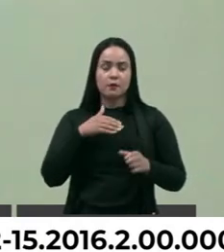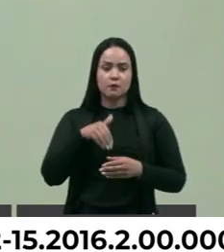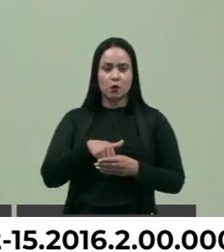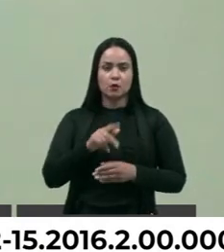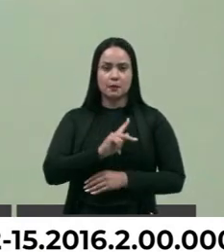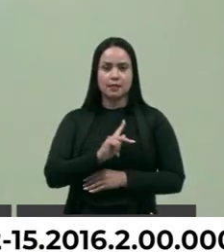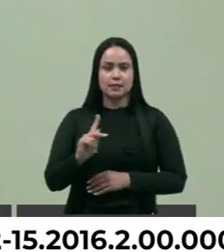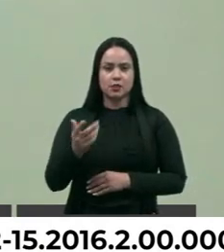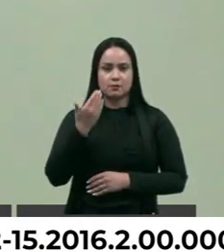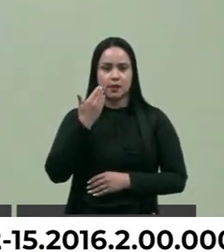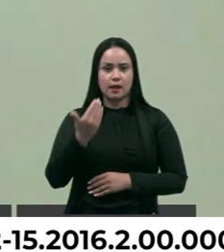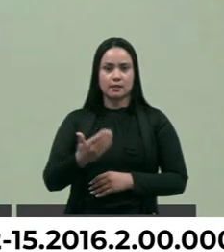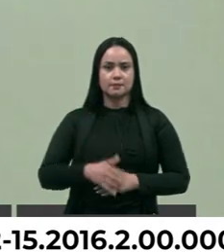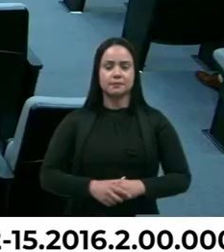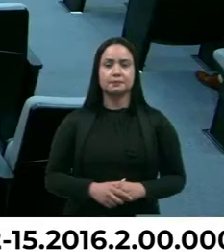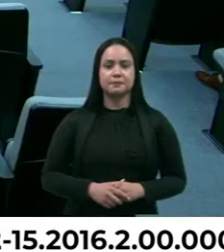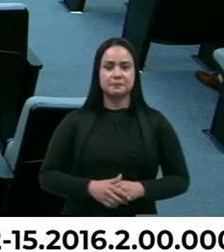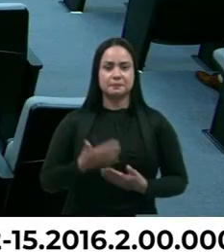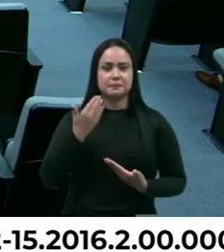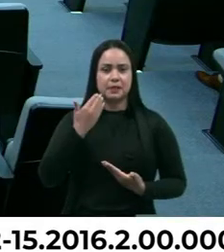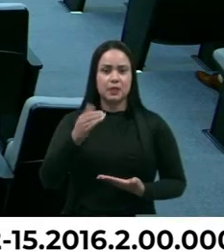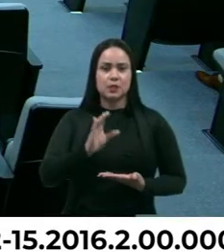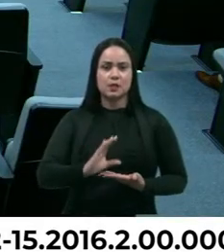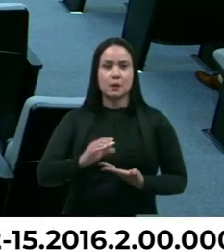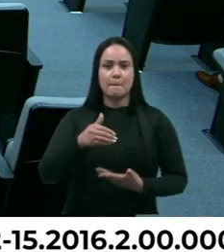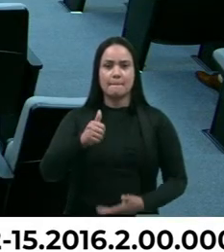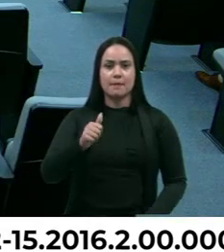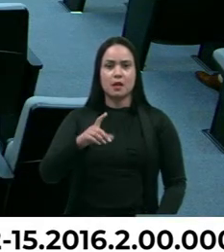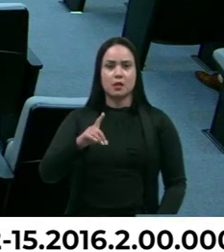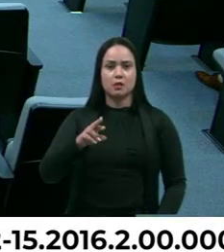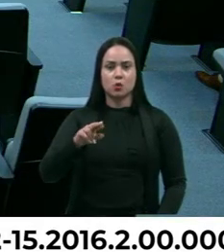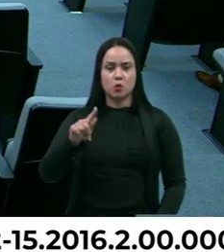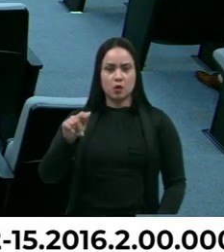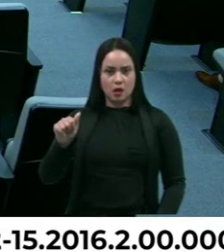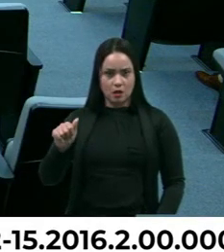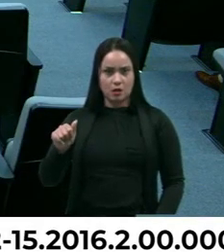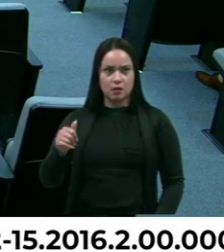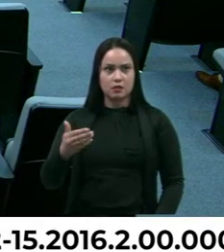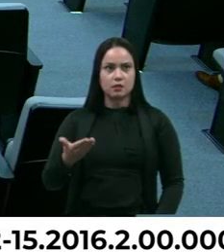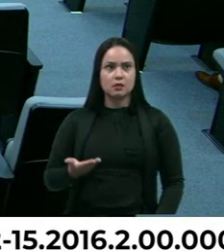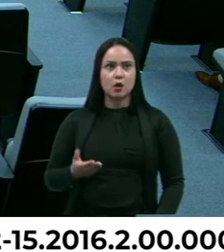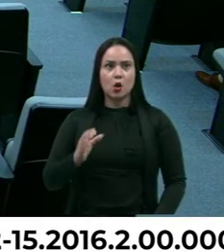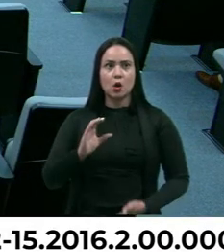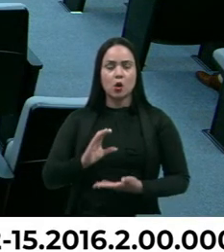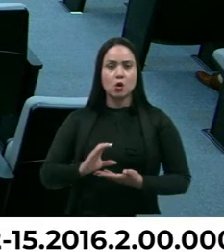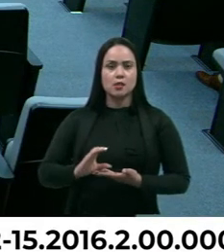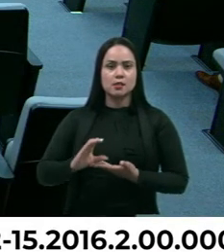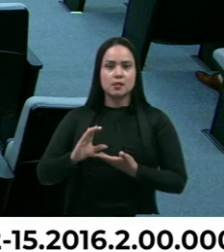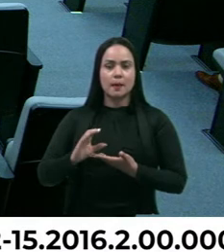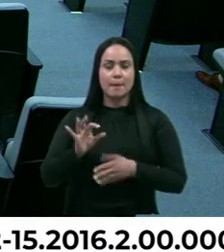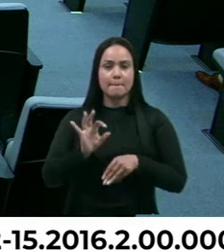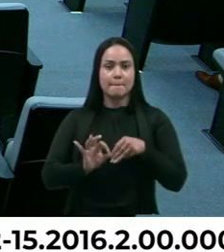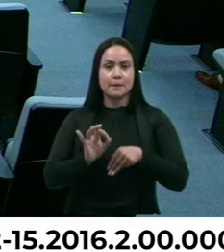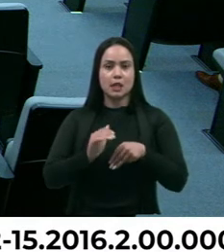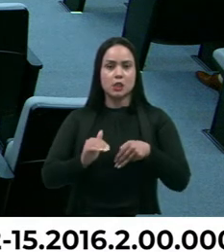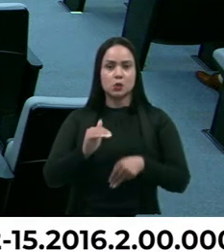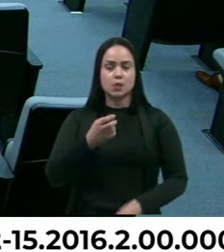senhora presidente. Muito obrigado. Obrigada, conselheiro Madruga. Pois não, ministro